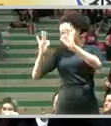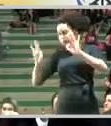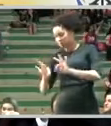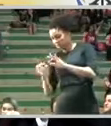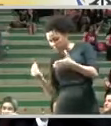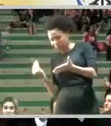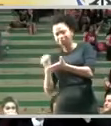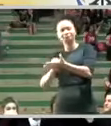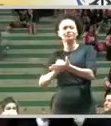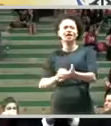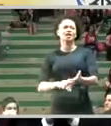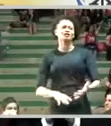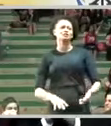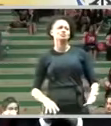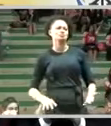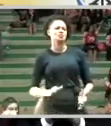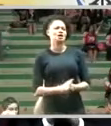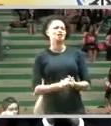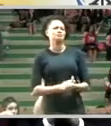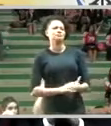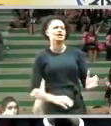aí.